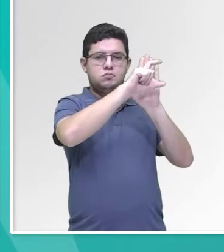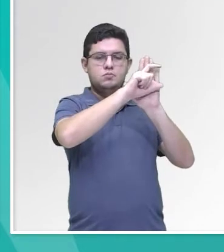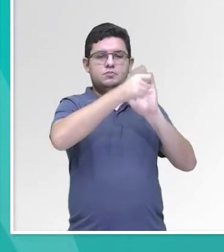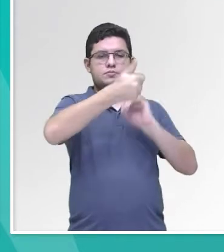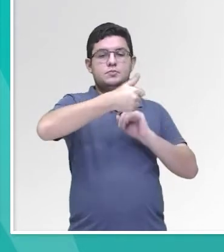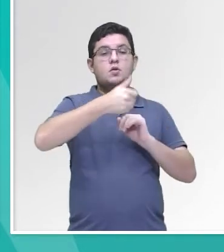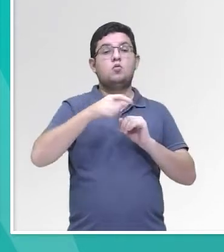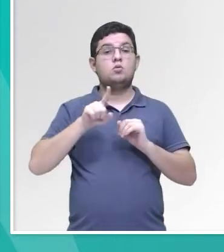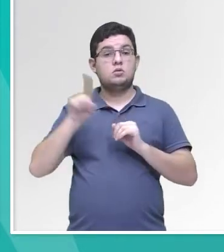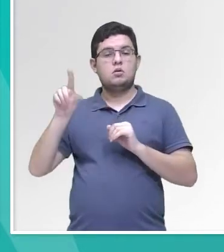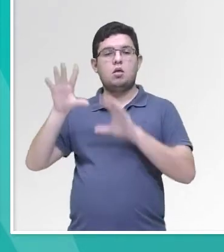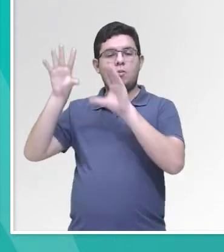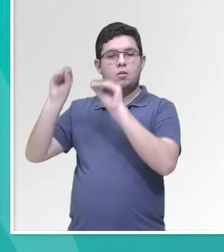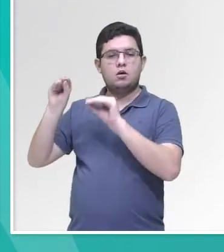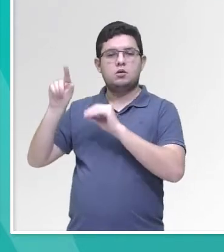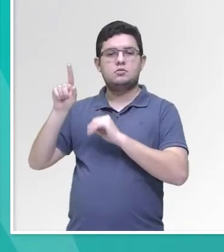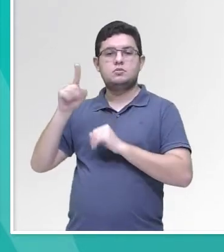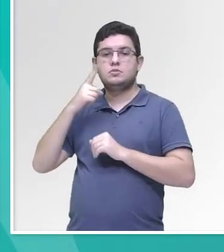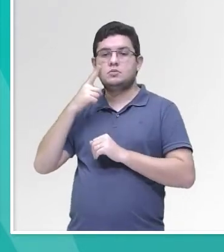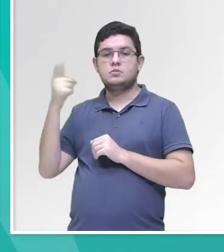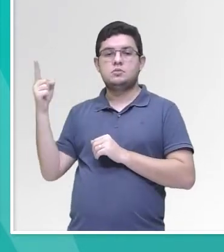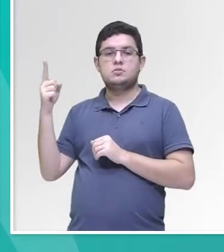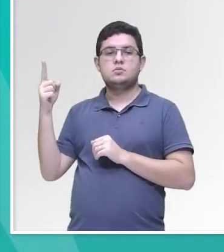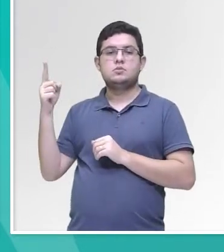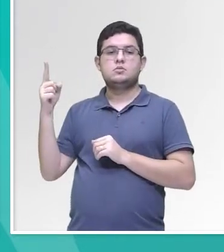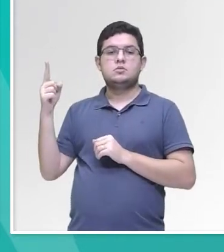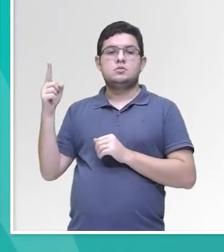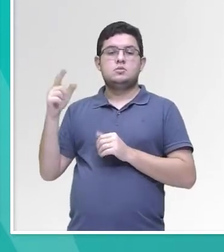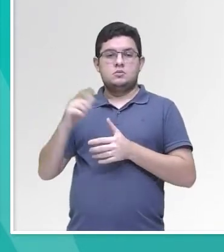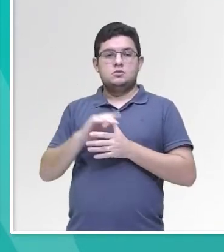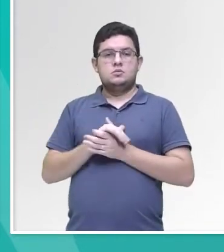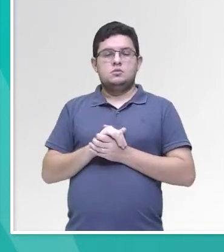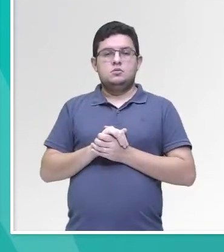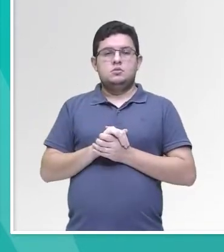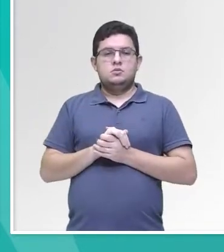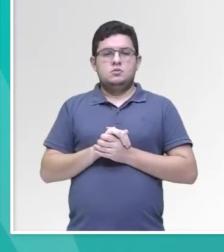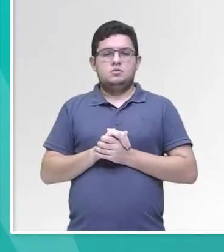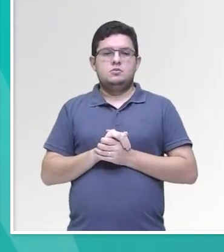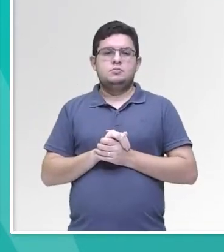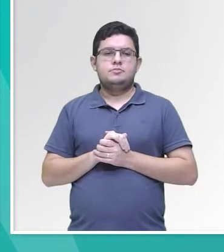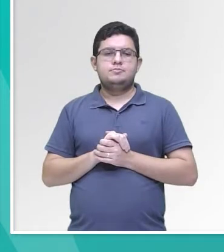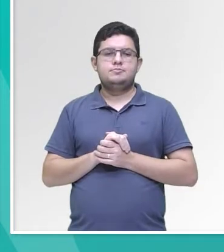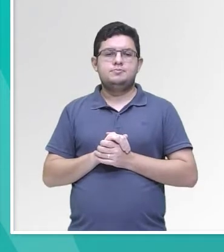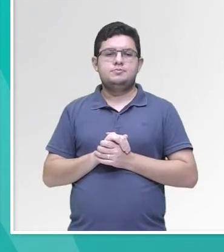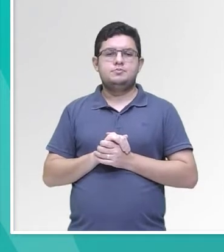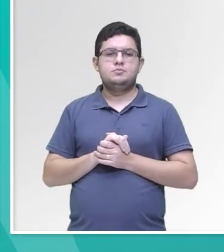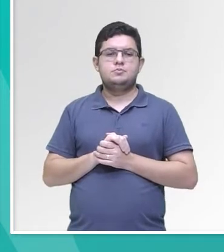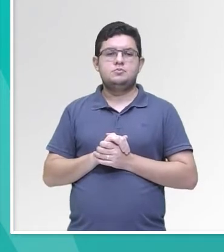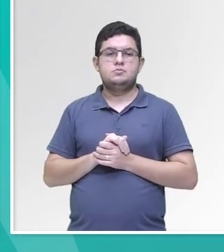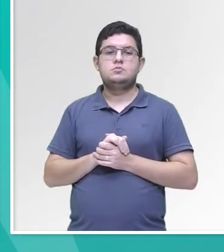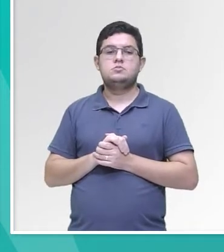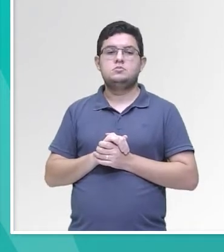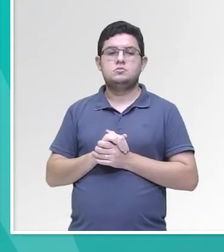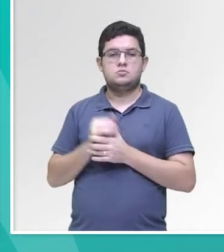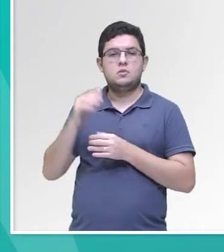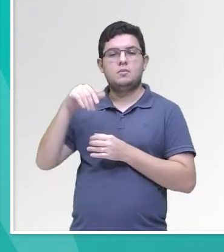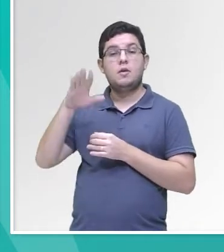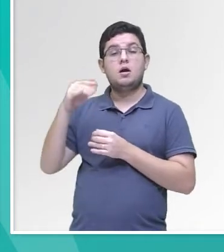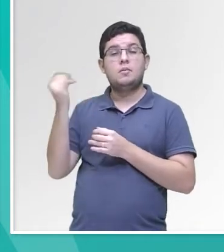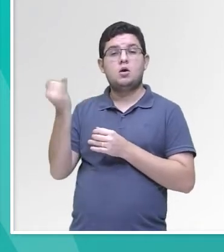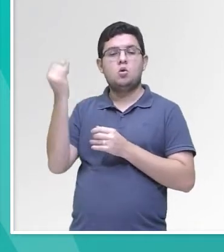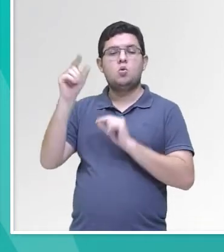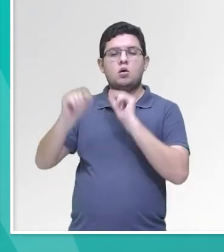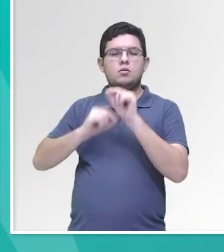disso aqui, tira foto, enfim. A primeira parte do texto dissertativo argumentativo é a introdução. Em geral, é um